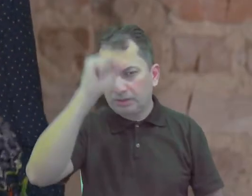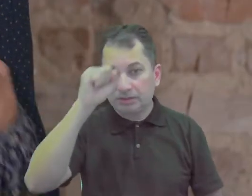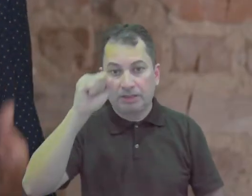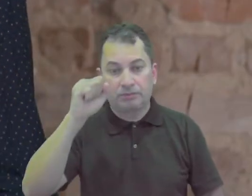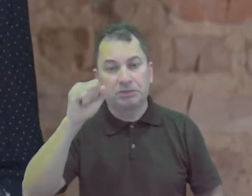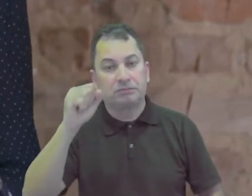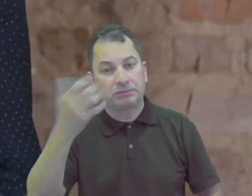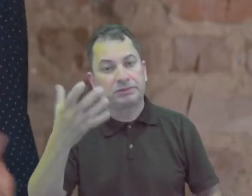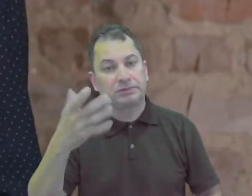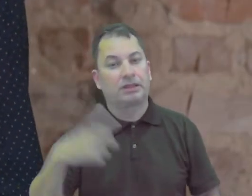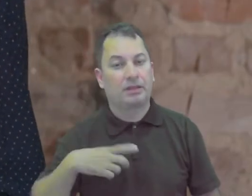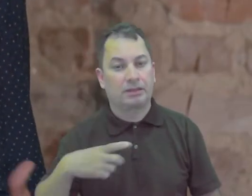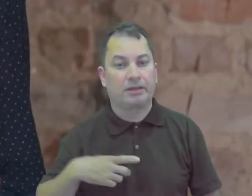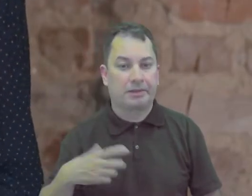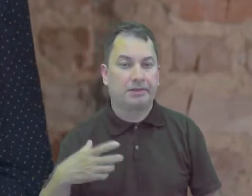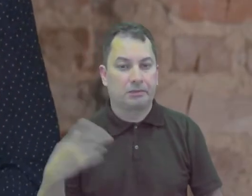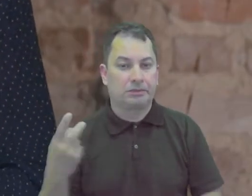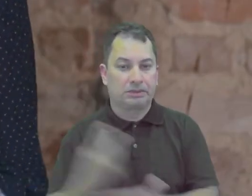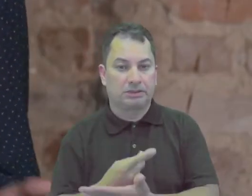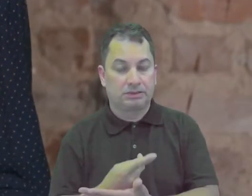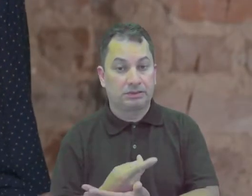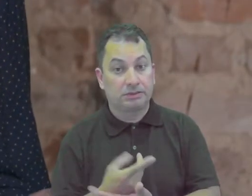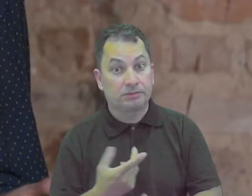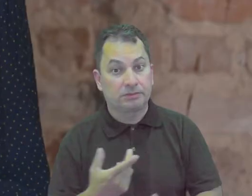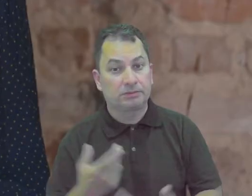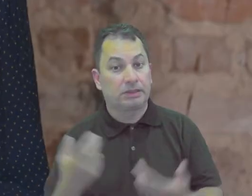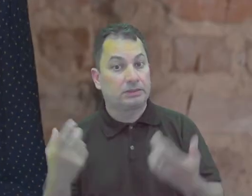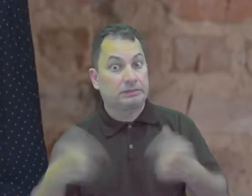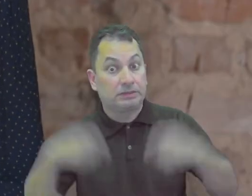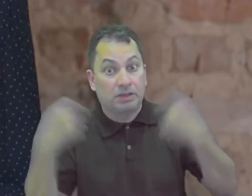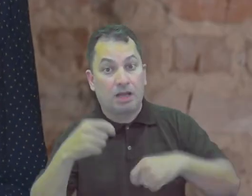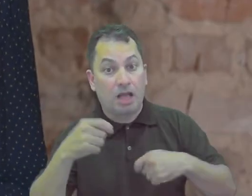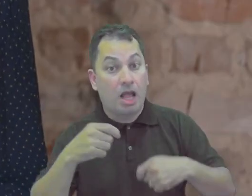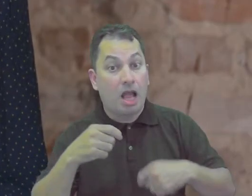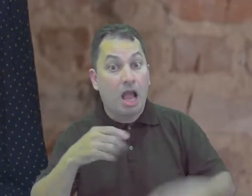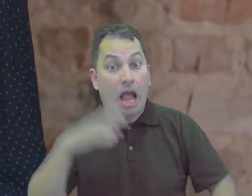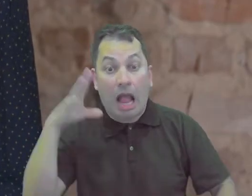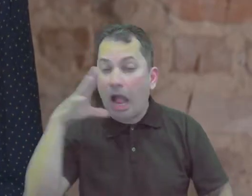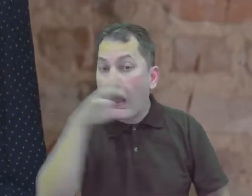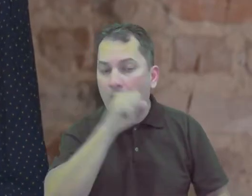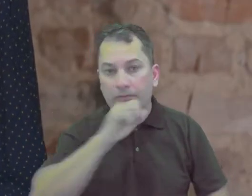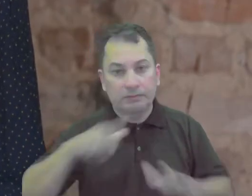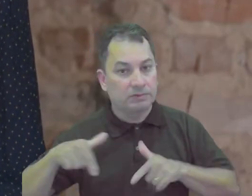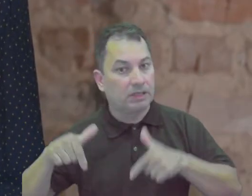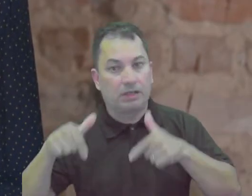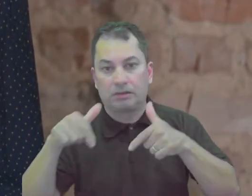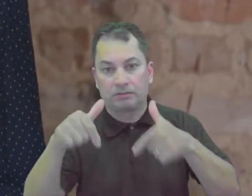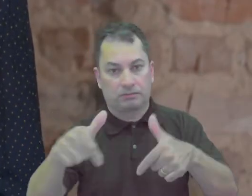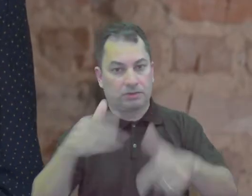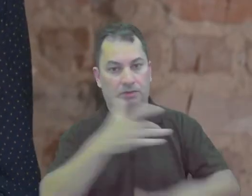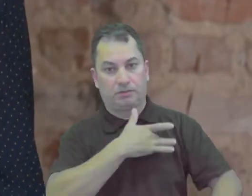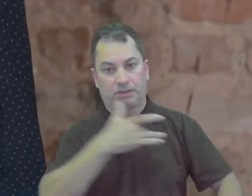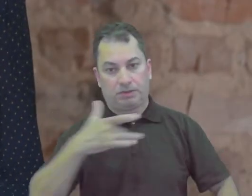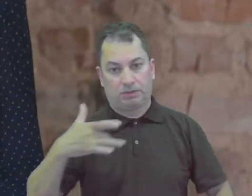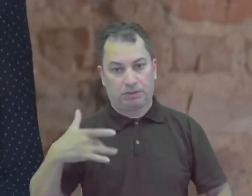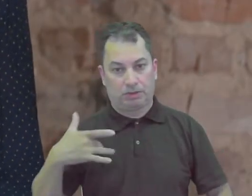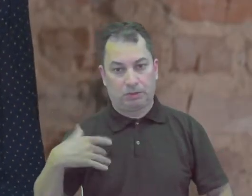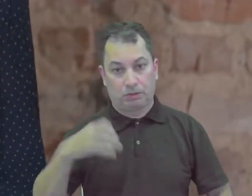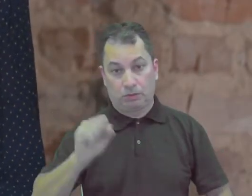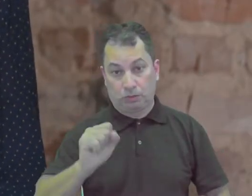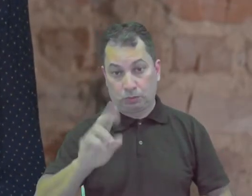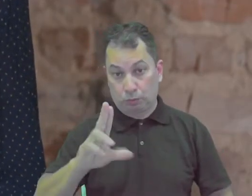devido à necessidade da emergência, né, de uma rápida ação da saúde, né, diversos